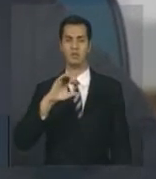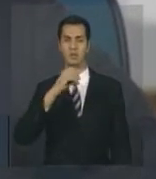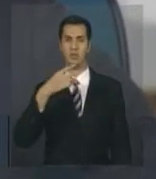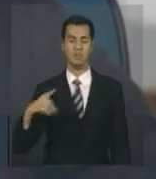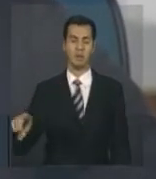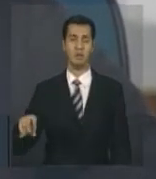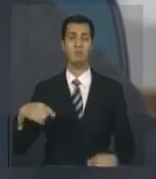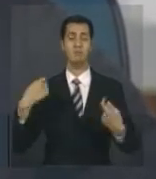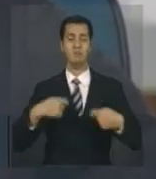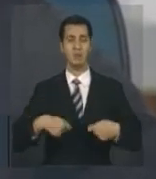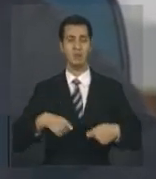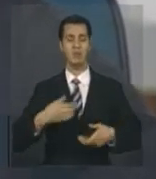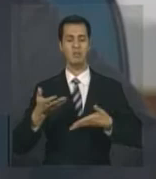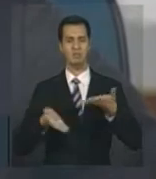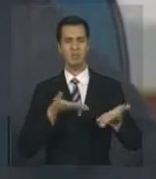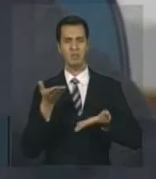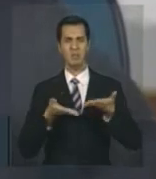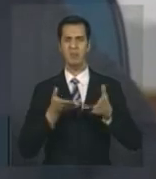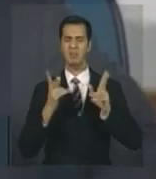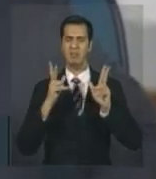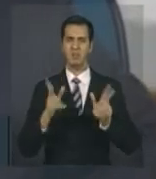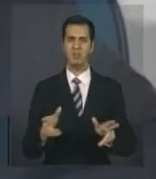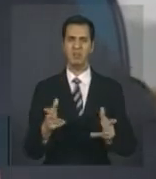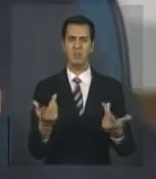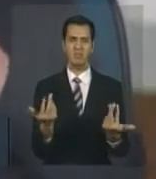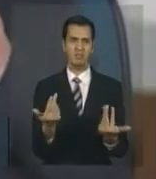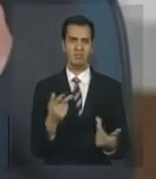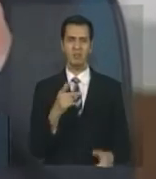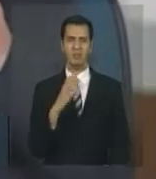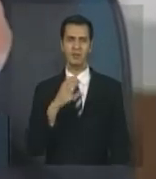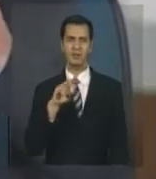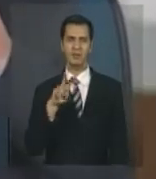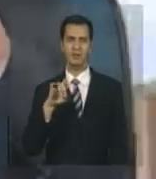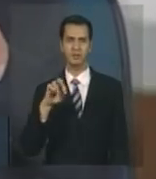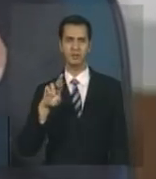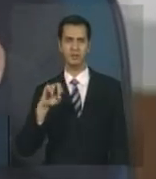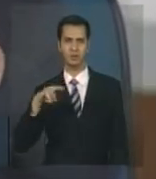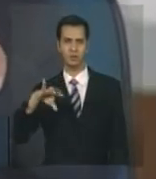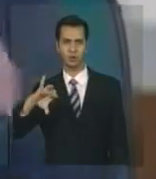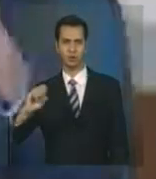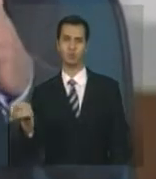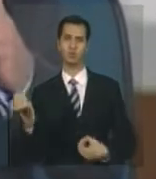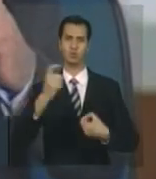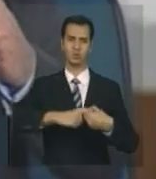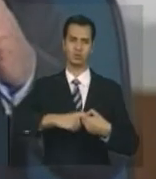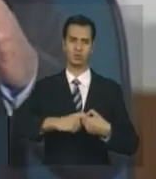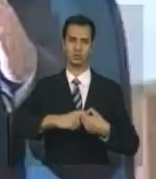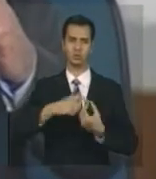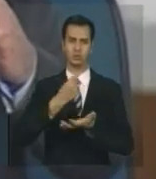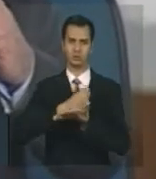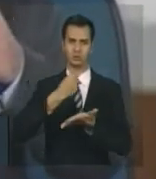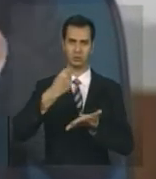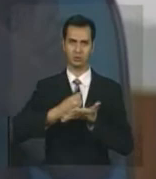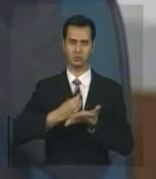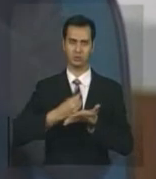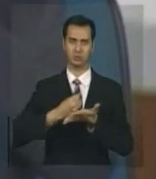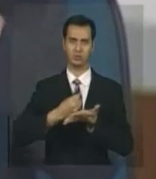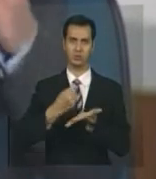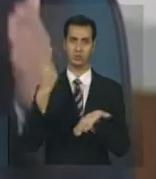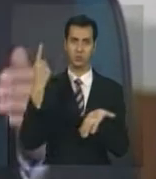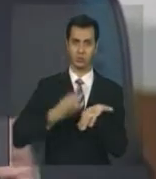o mesmo tratamento que é oferecido para os convênios, ou termos de compromisso, melhor